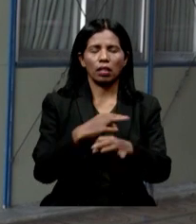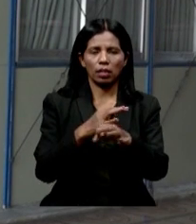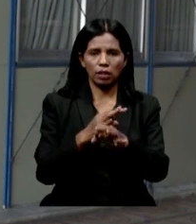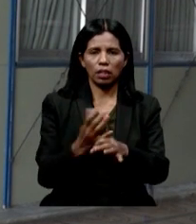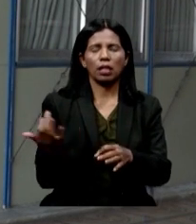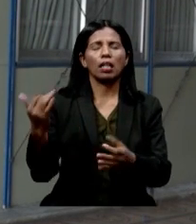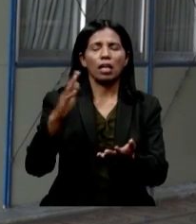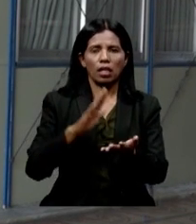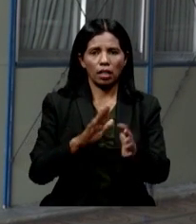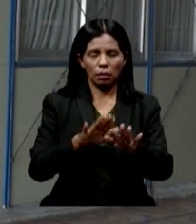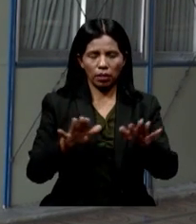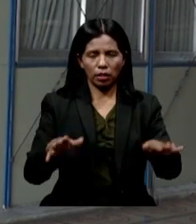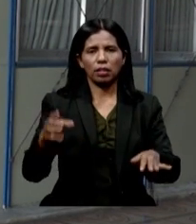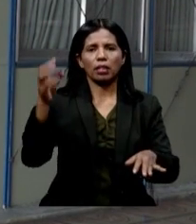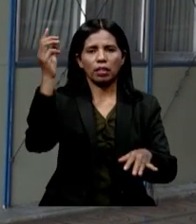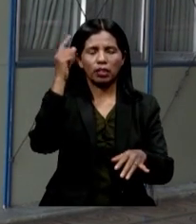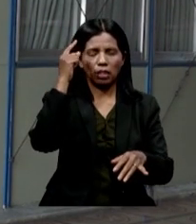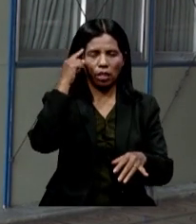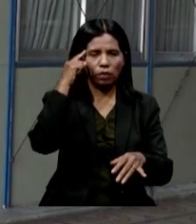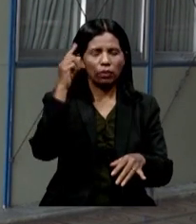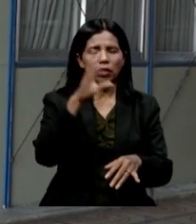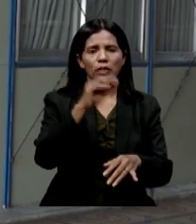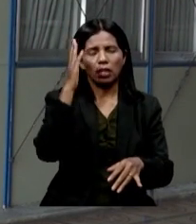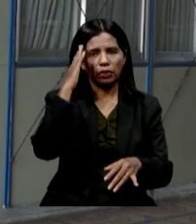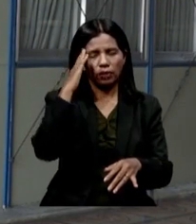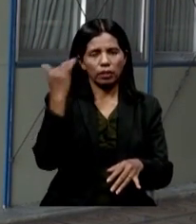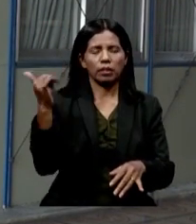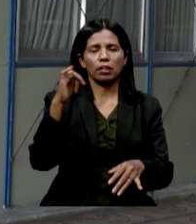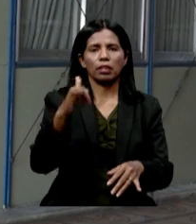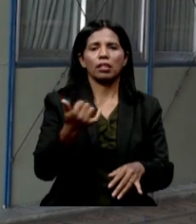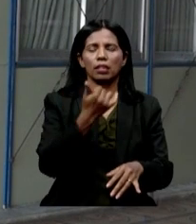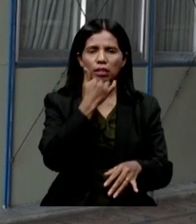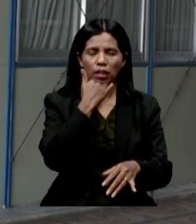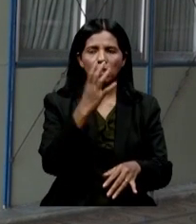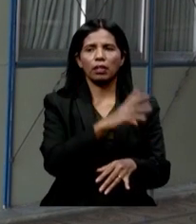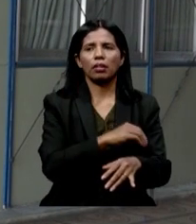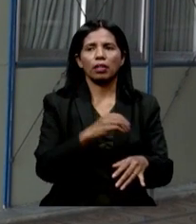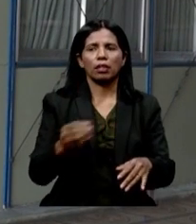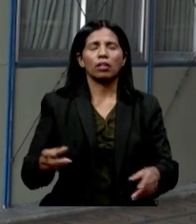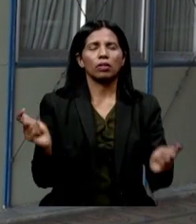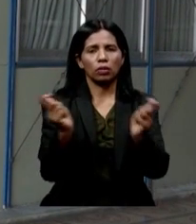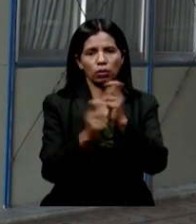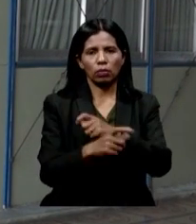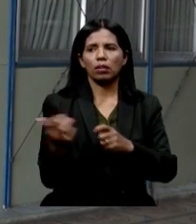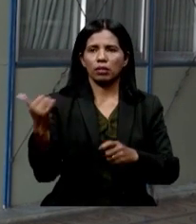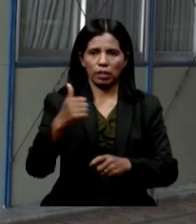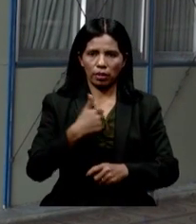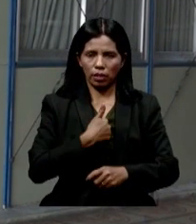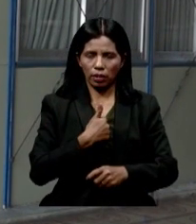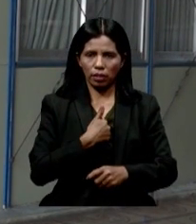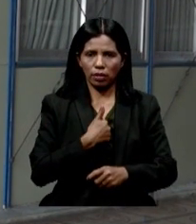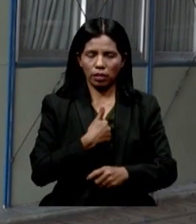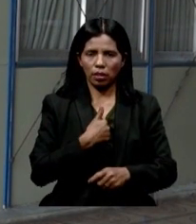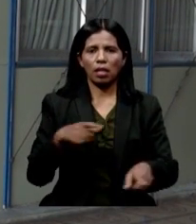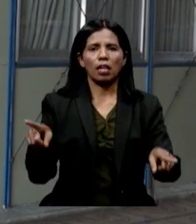que ser ne mental a tu sira reconhece sira ne sala arrepende e transforma sira ne an sai